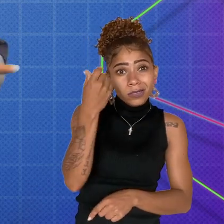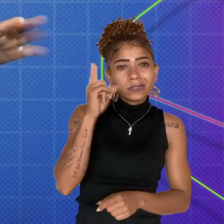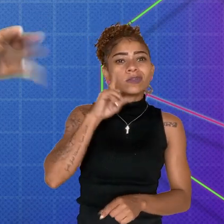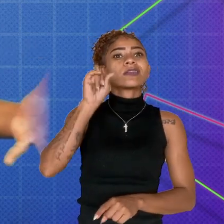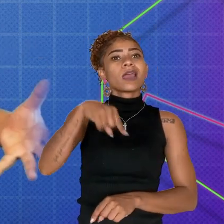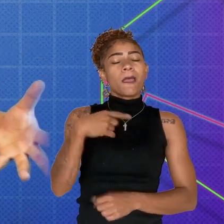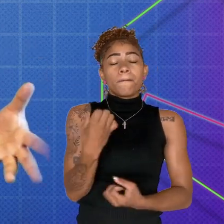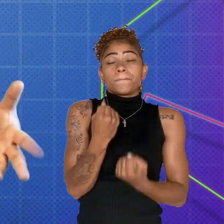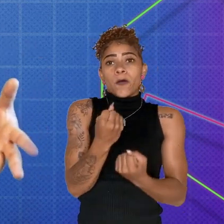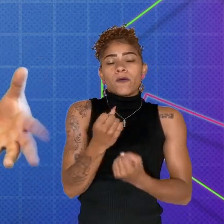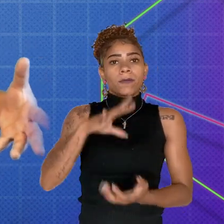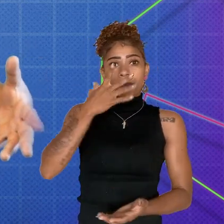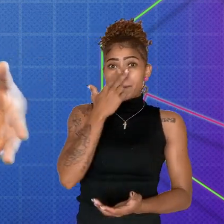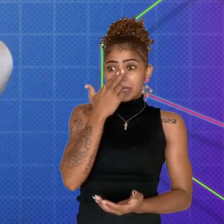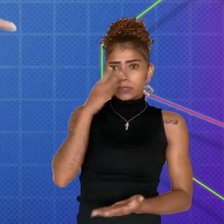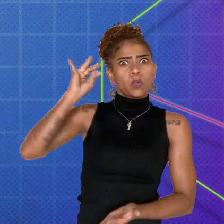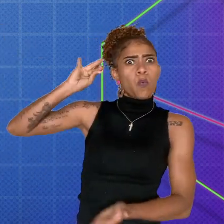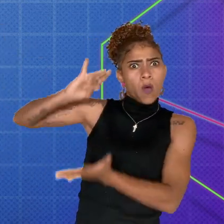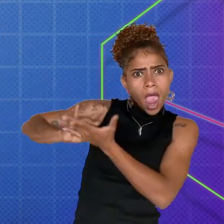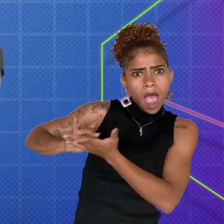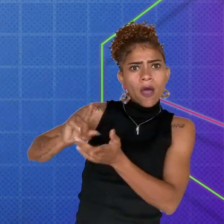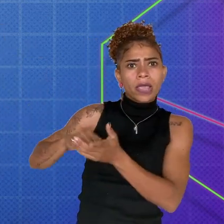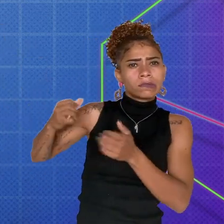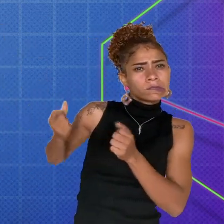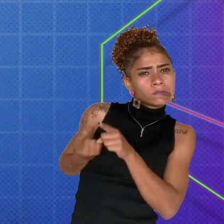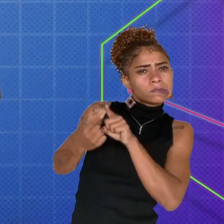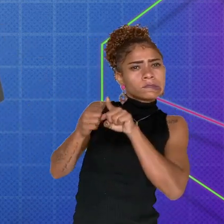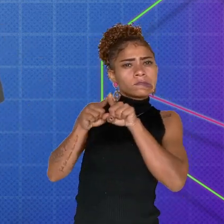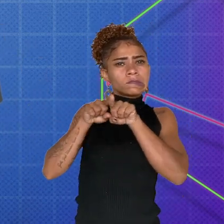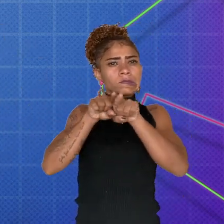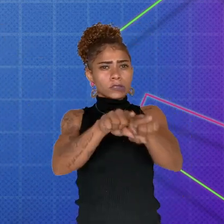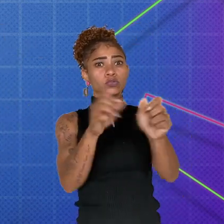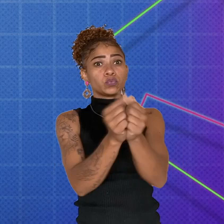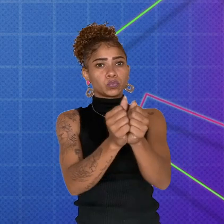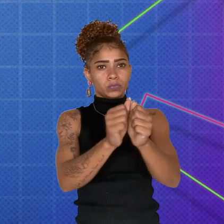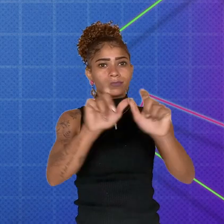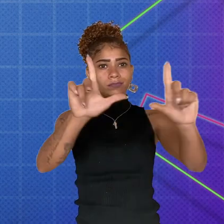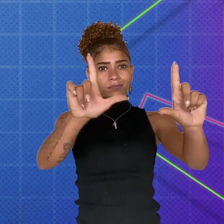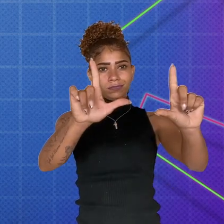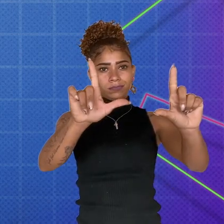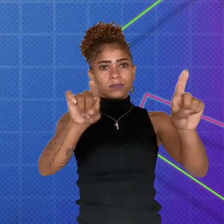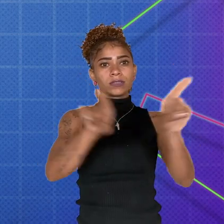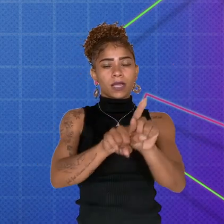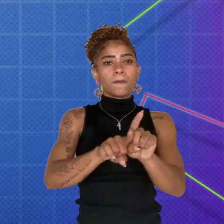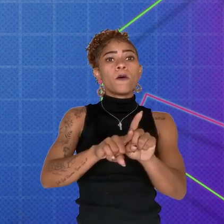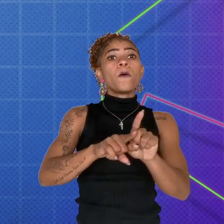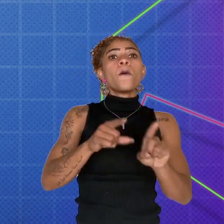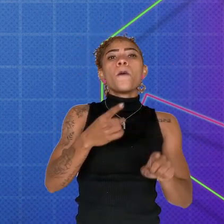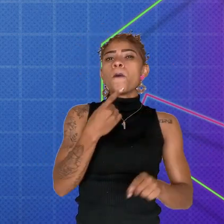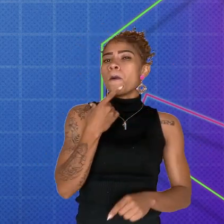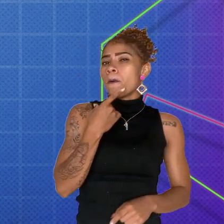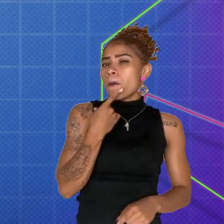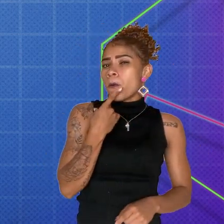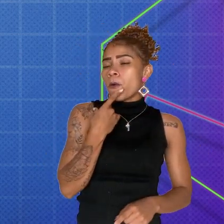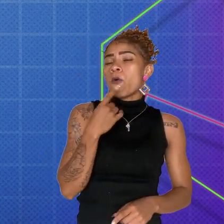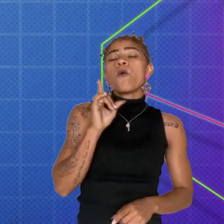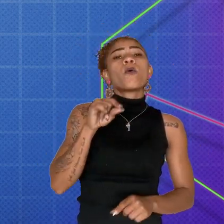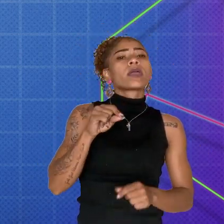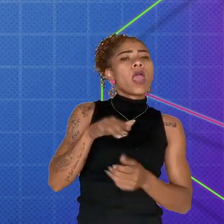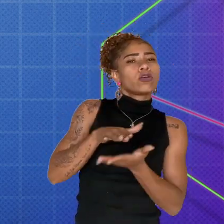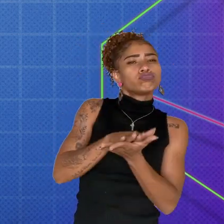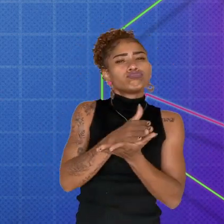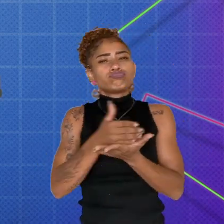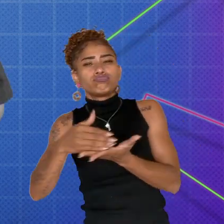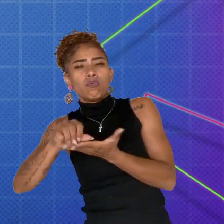motores sejam potentes e realistas e que eles sejam sincronizados com a ação na tela. Sons de pneus. Os sons de pneus